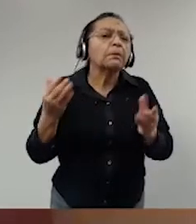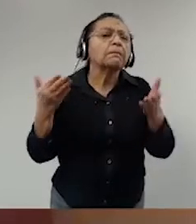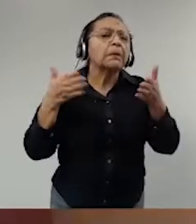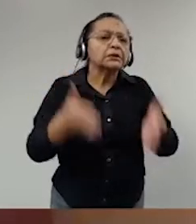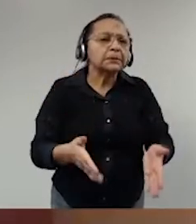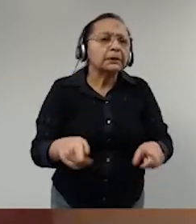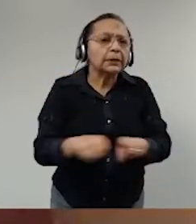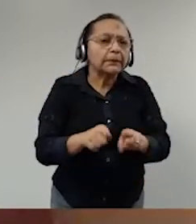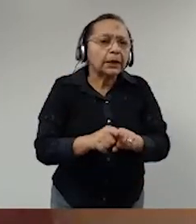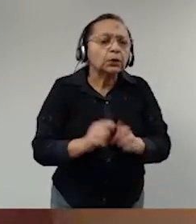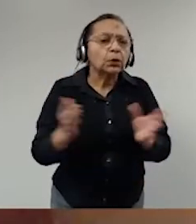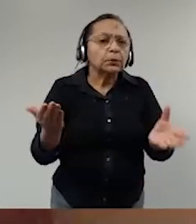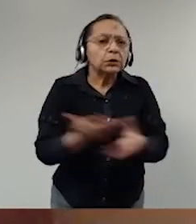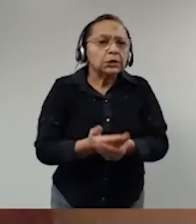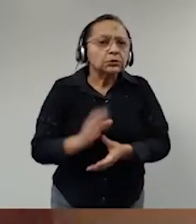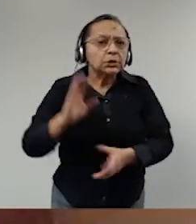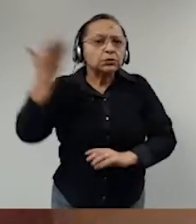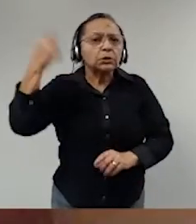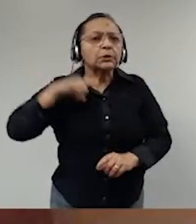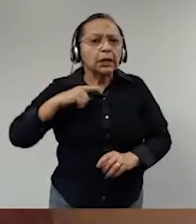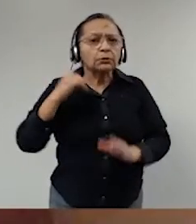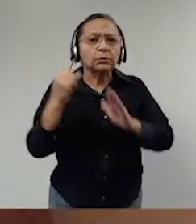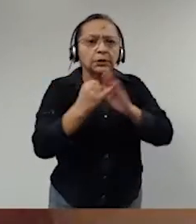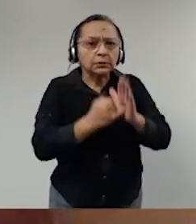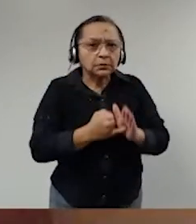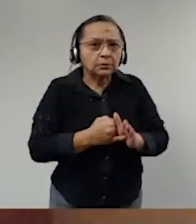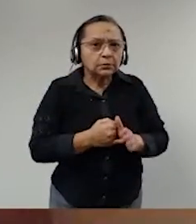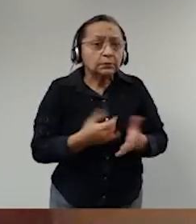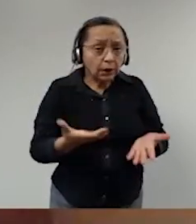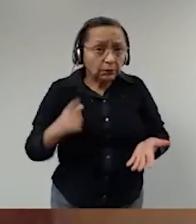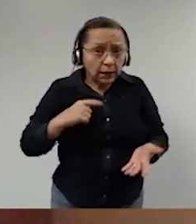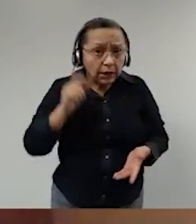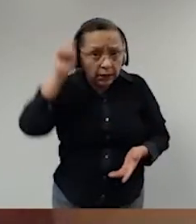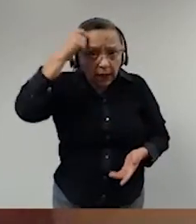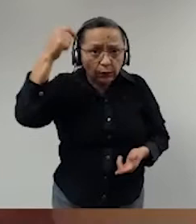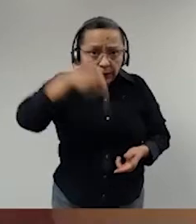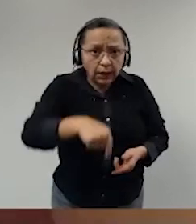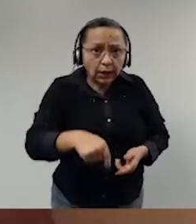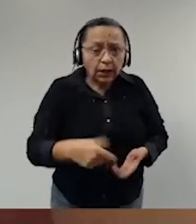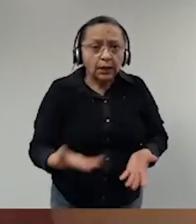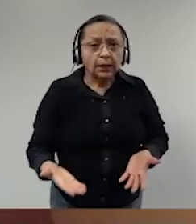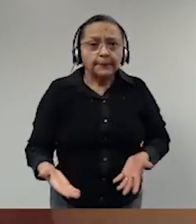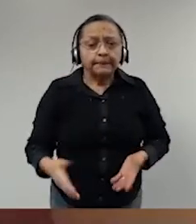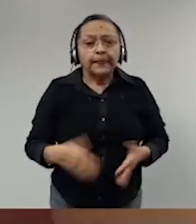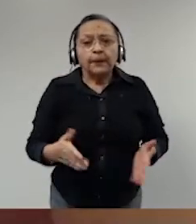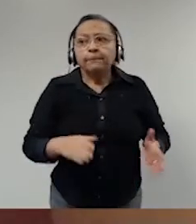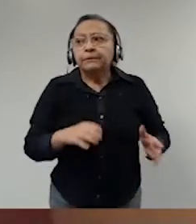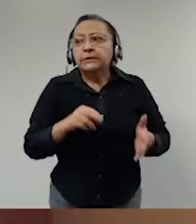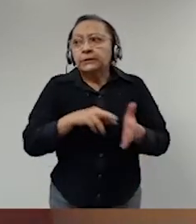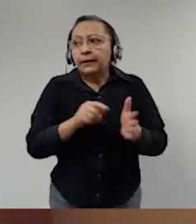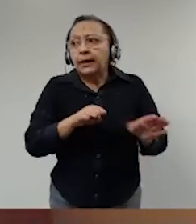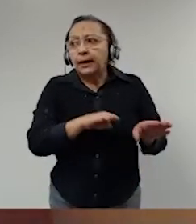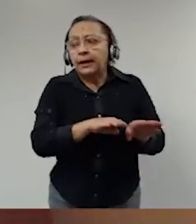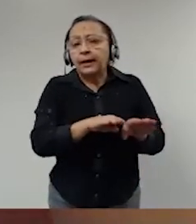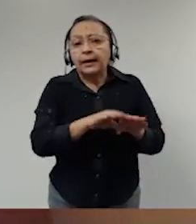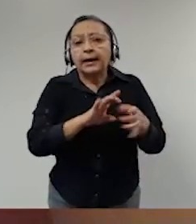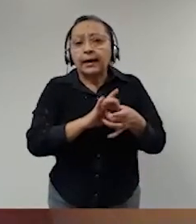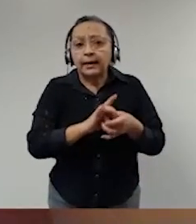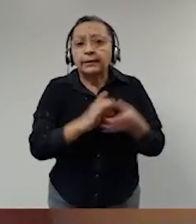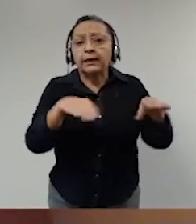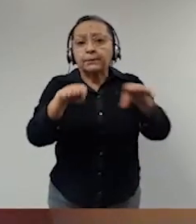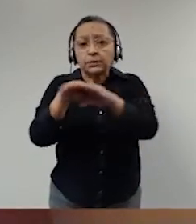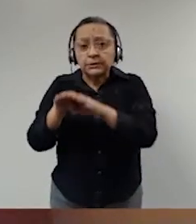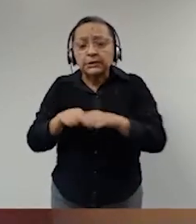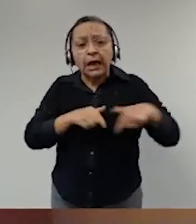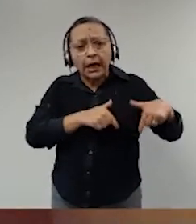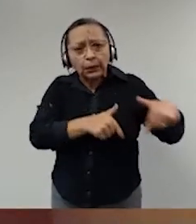também que estão presentes na instituição dos advogados do Brasil. Então, ou seja, a democracia, a luta pela igualdade,